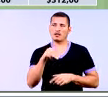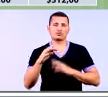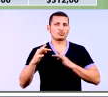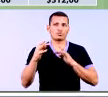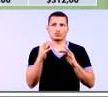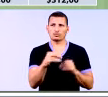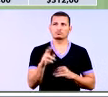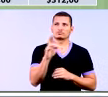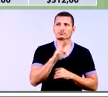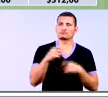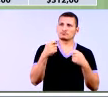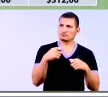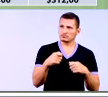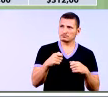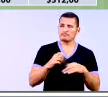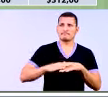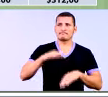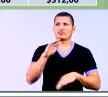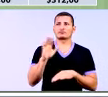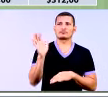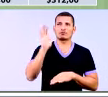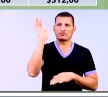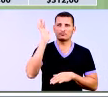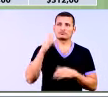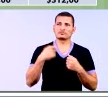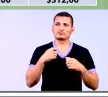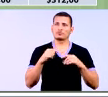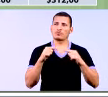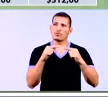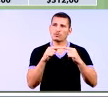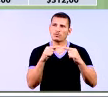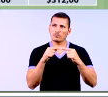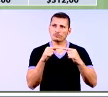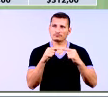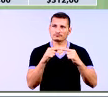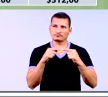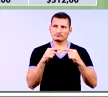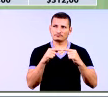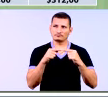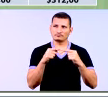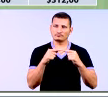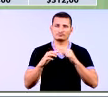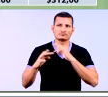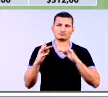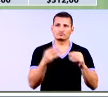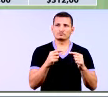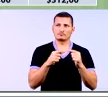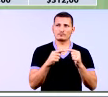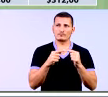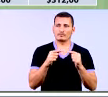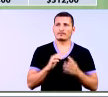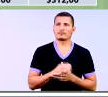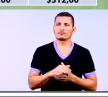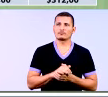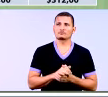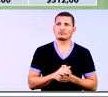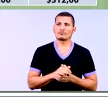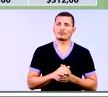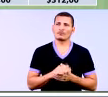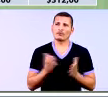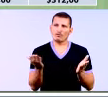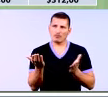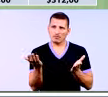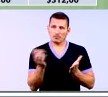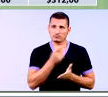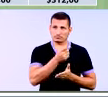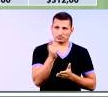ele, ele vai ser mais caro. Tem que ser tudo compatível, né, professor? Tem que ser tudo compatível. Então, como é que agora vocês, a partir dessa aula